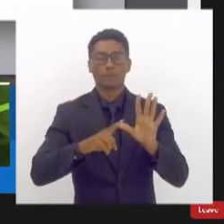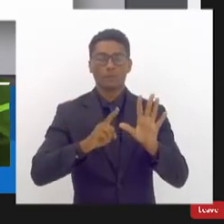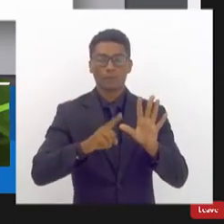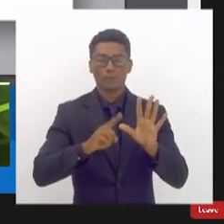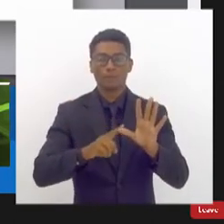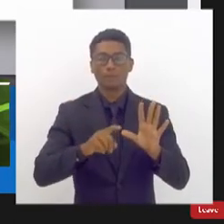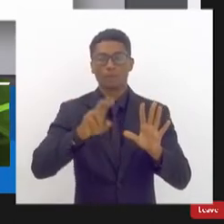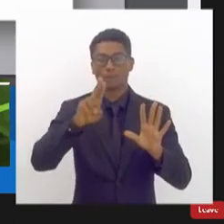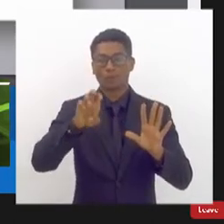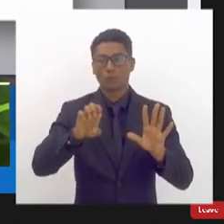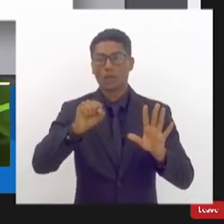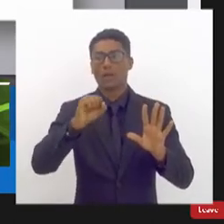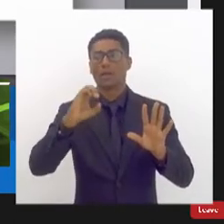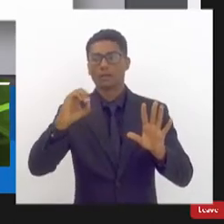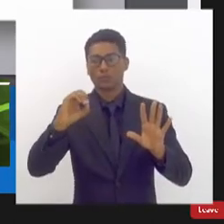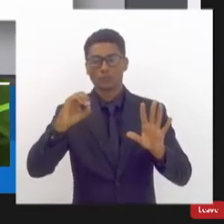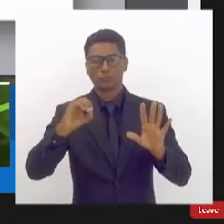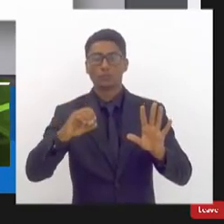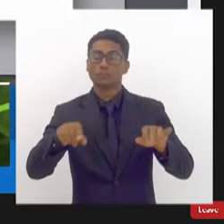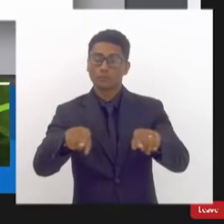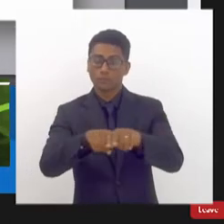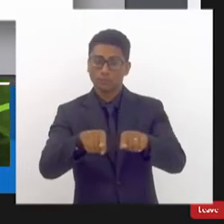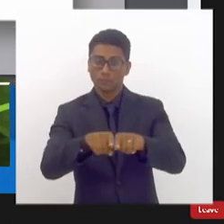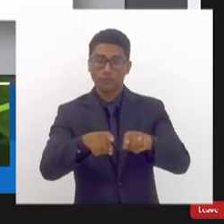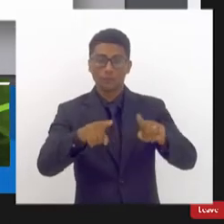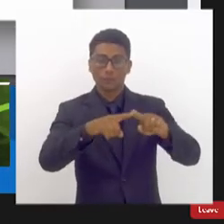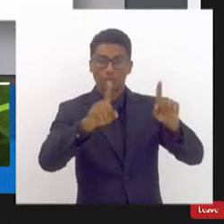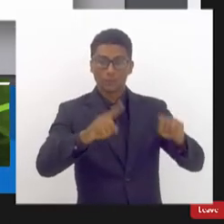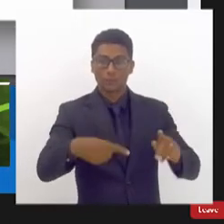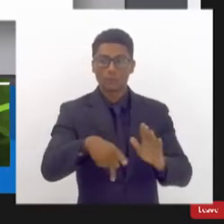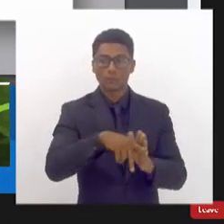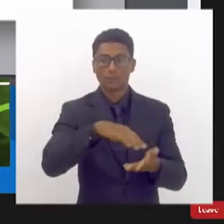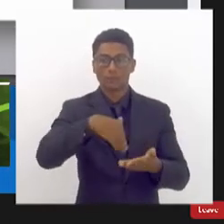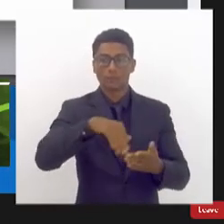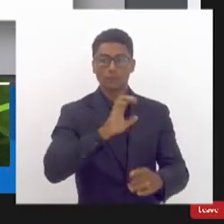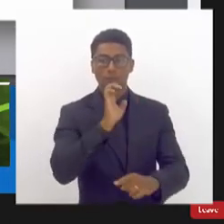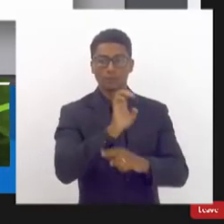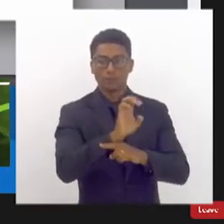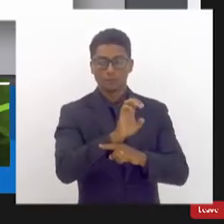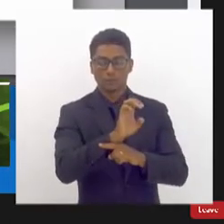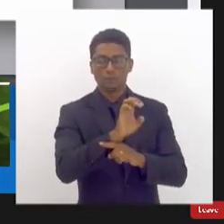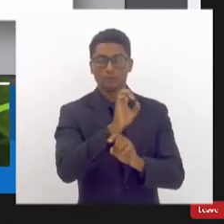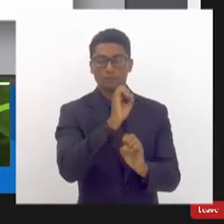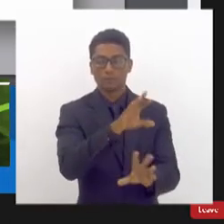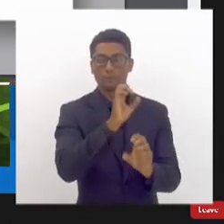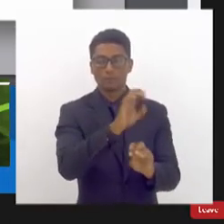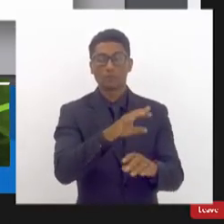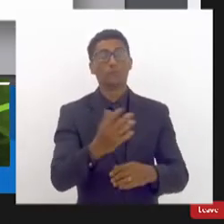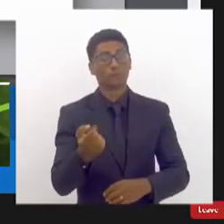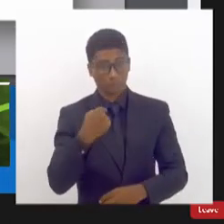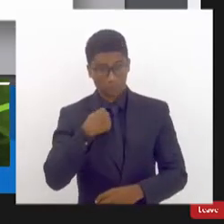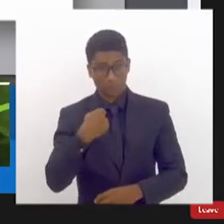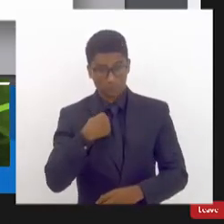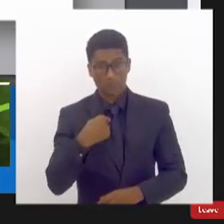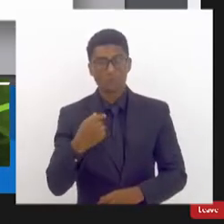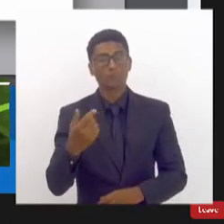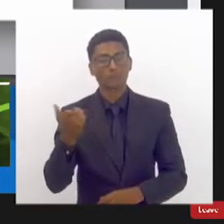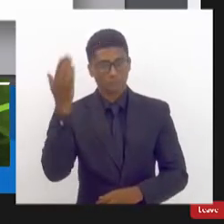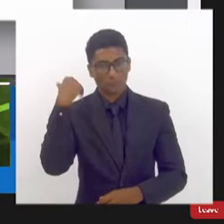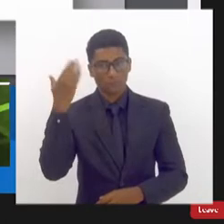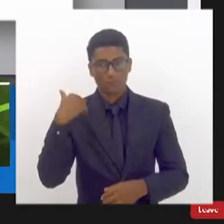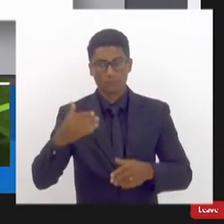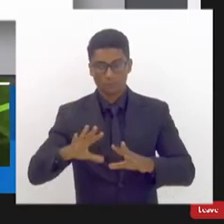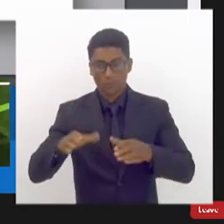UERJ, e o quadro profissional da Secretaria de Educação. Eu fiz parte do comitê que